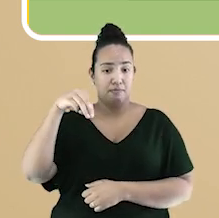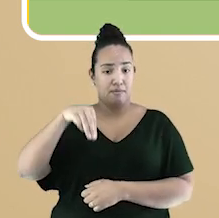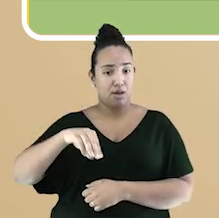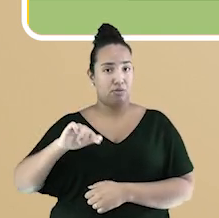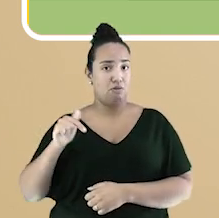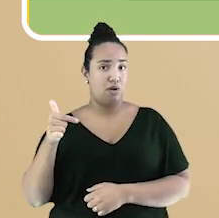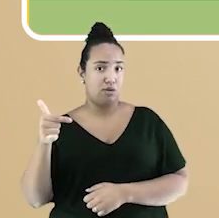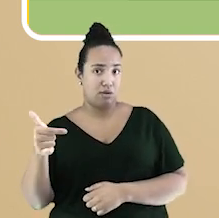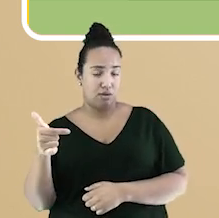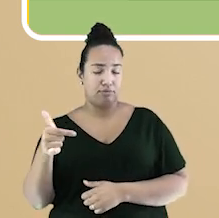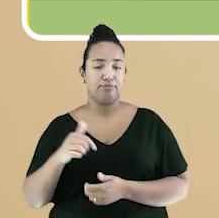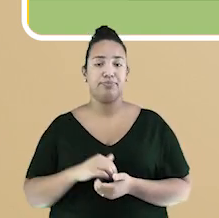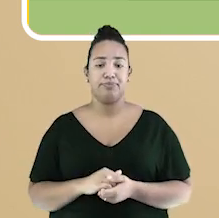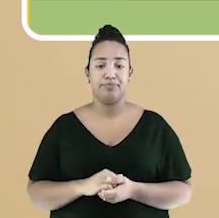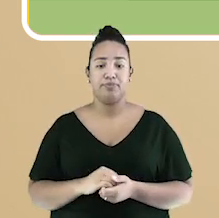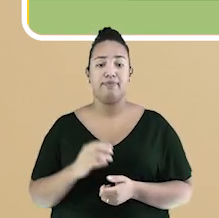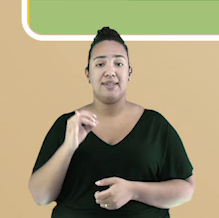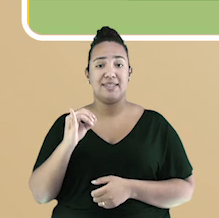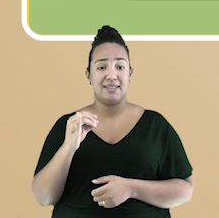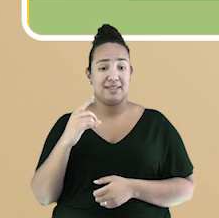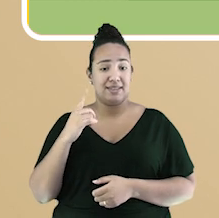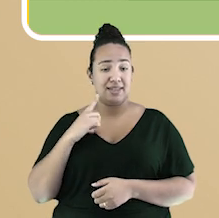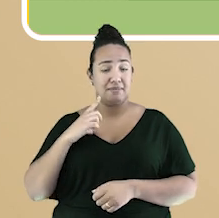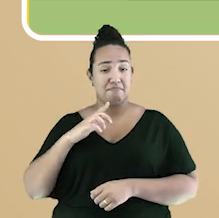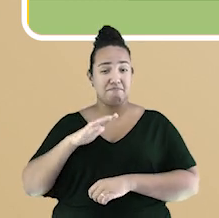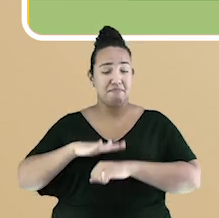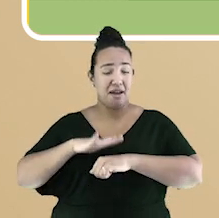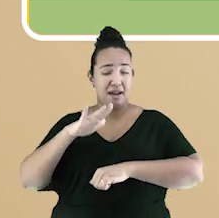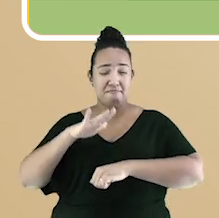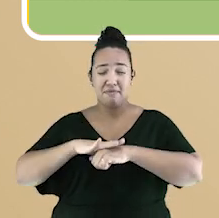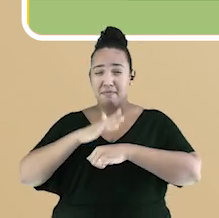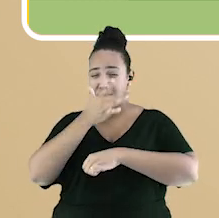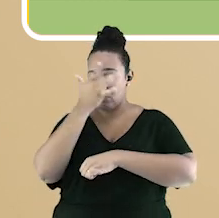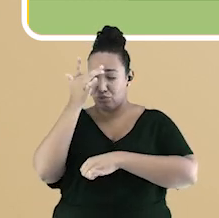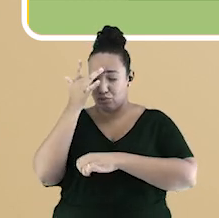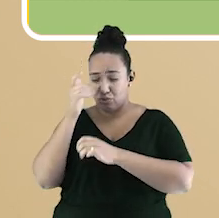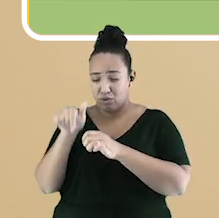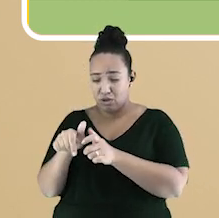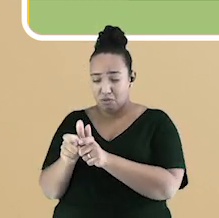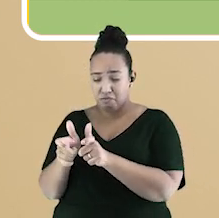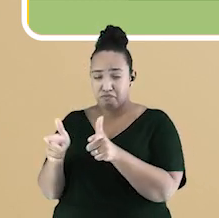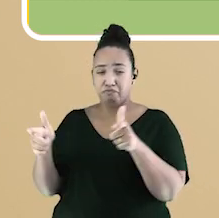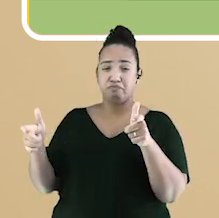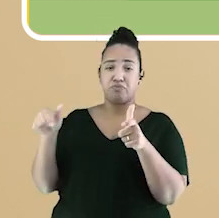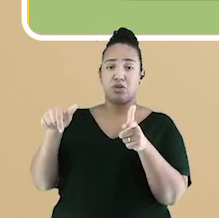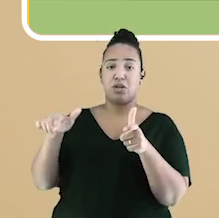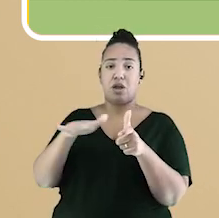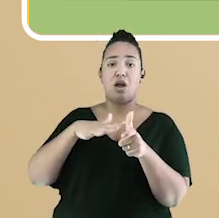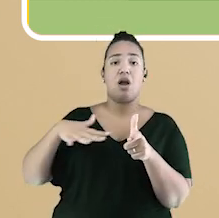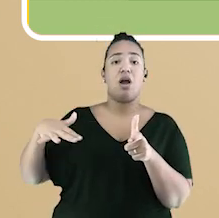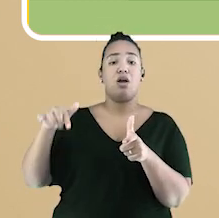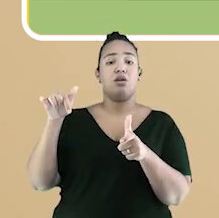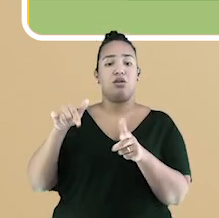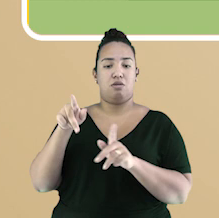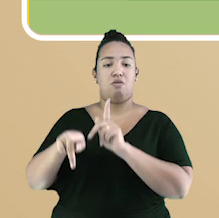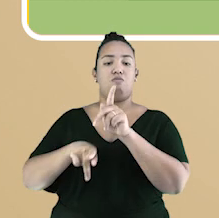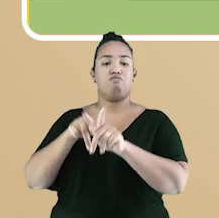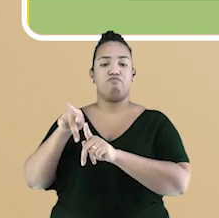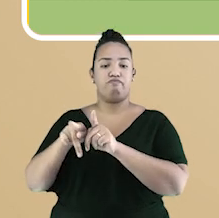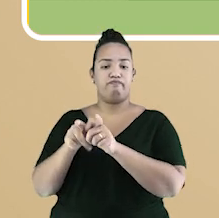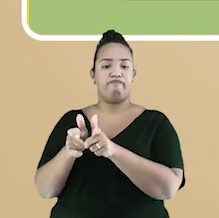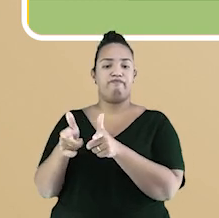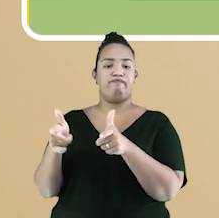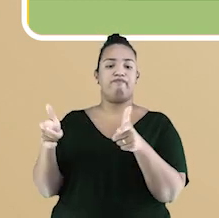por metro quadrado. Quanto mais pessoas habitarem em 1 metro quadrado, mais esse lugar pode ser